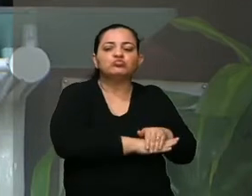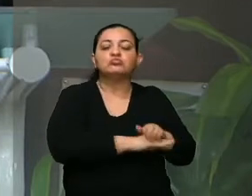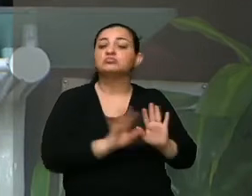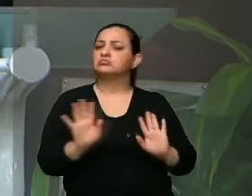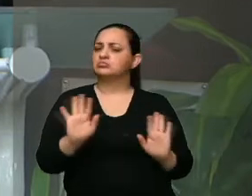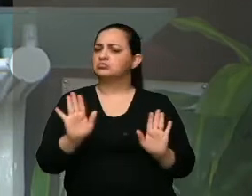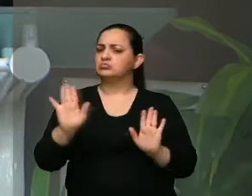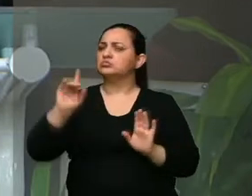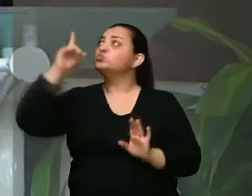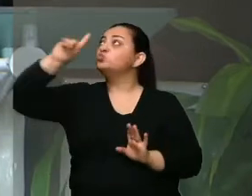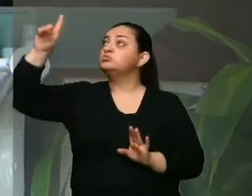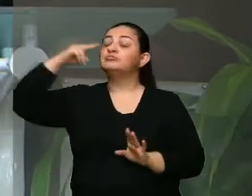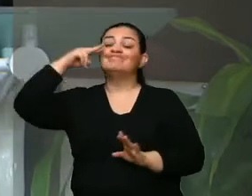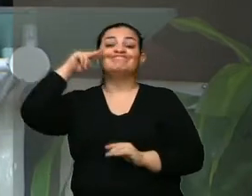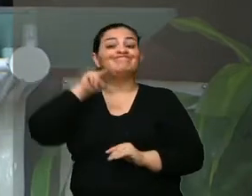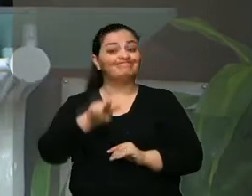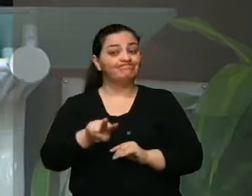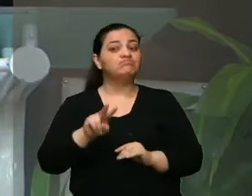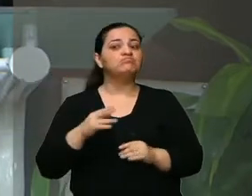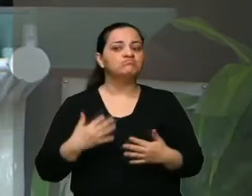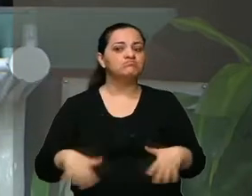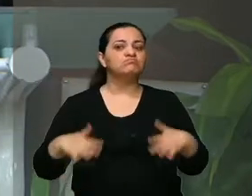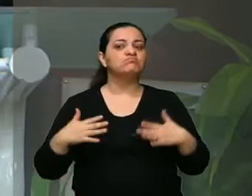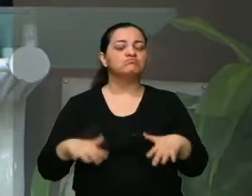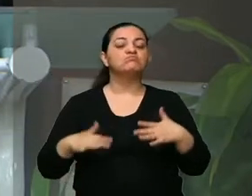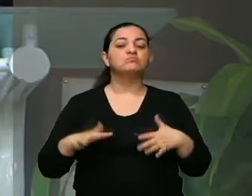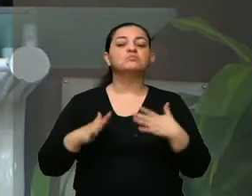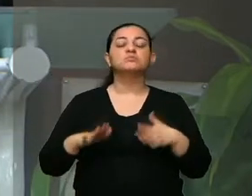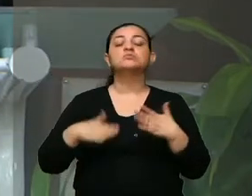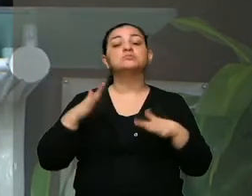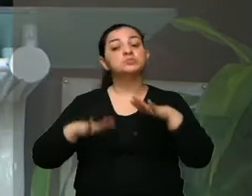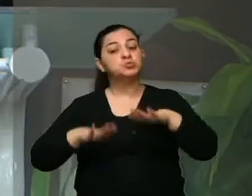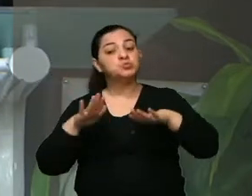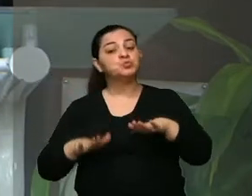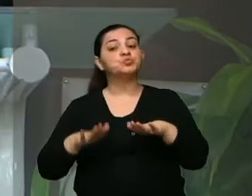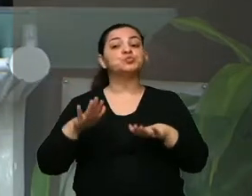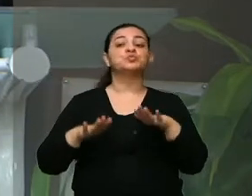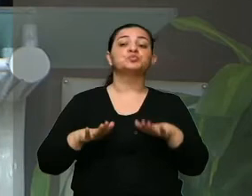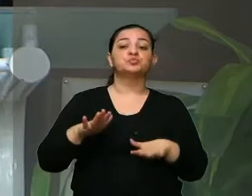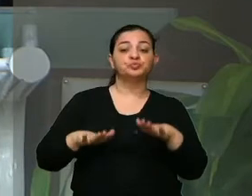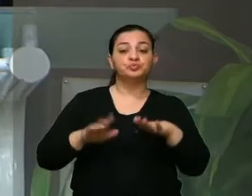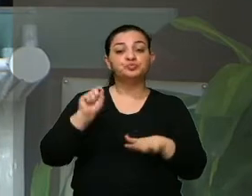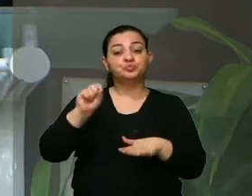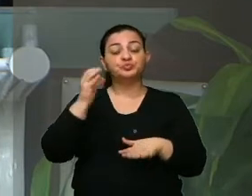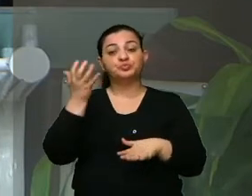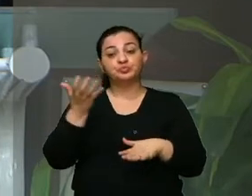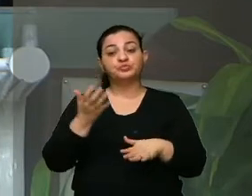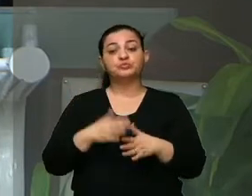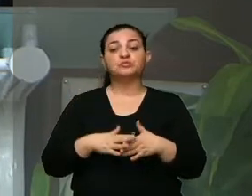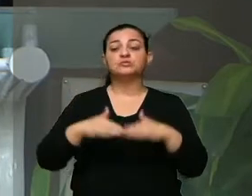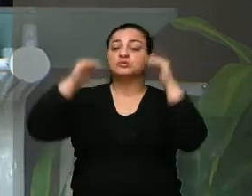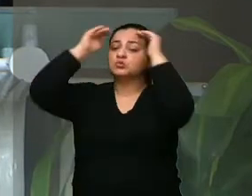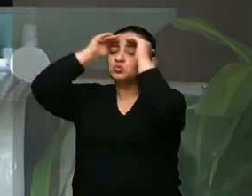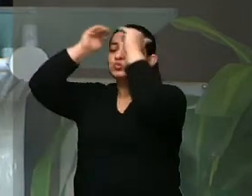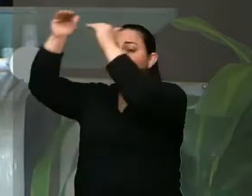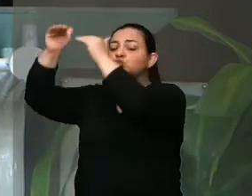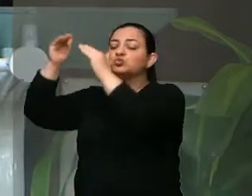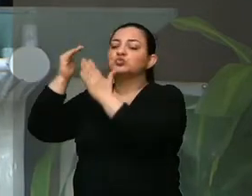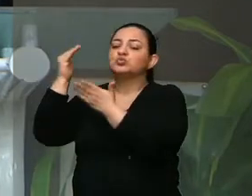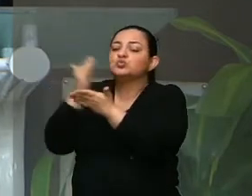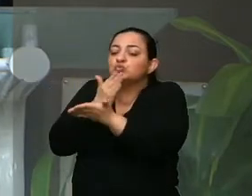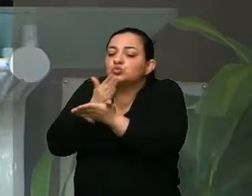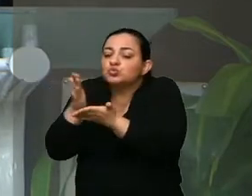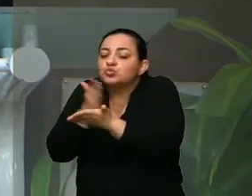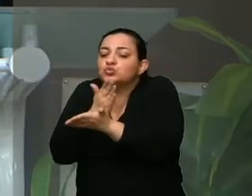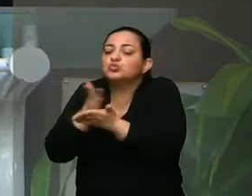passou perante deus e muitas vezes a obediência parcial